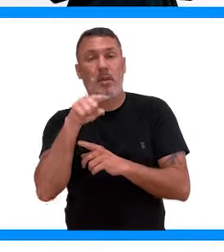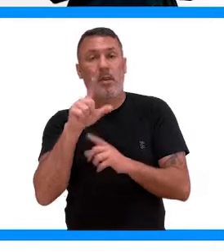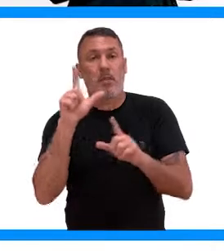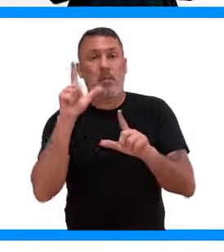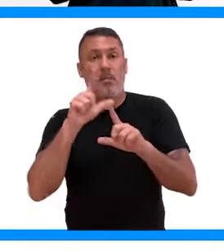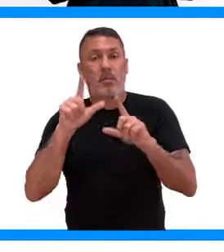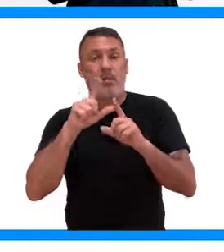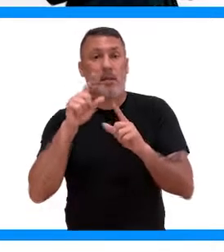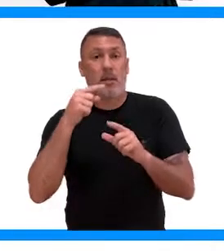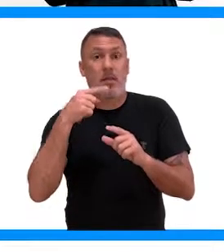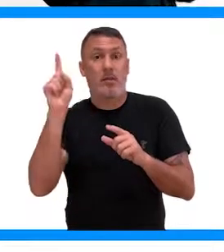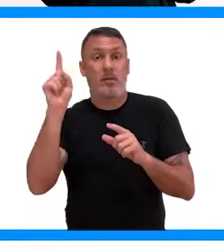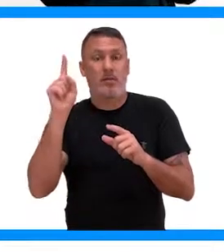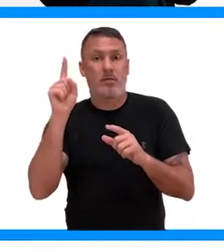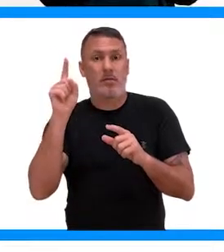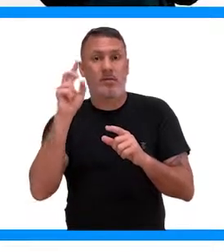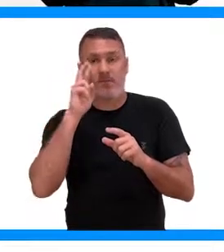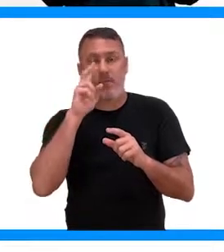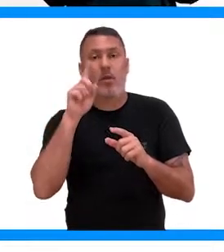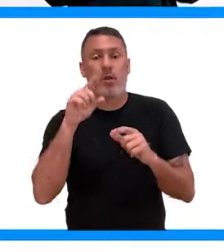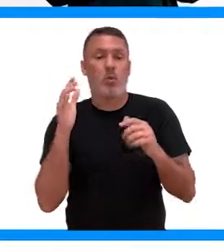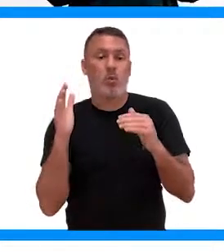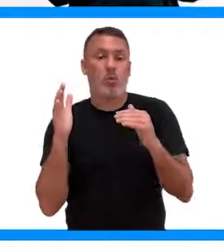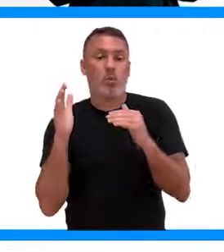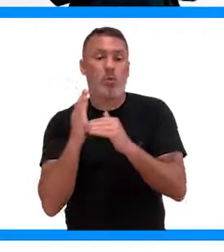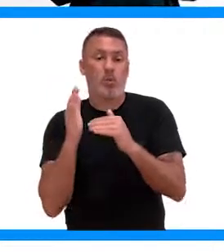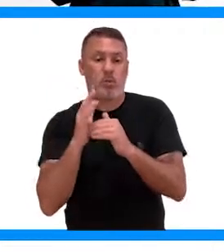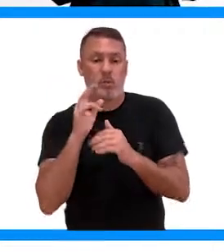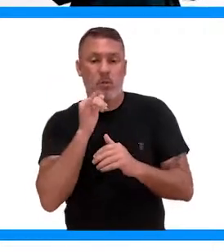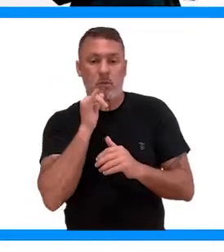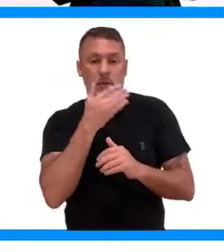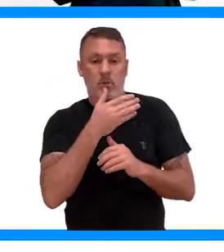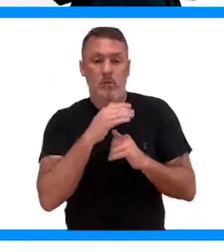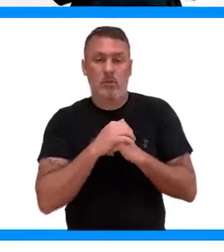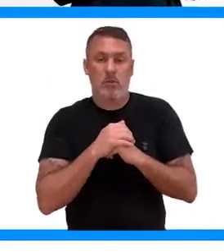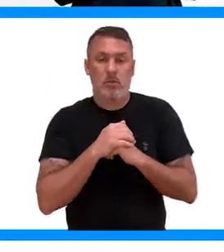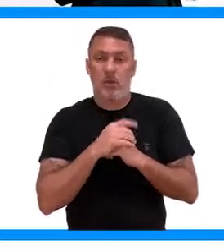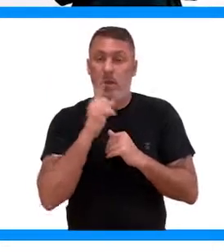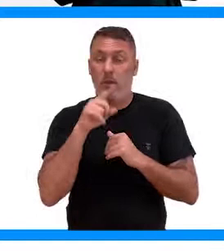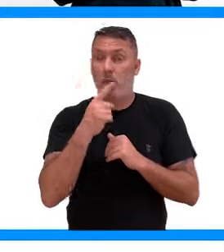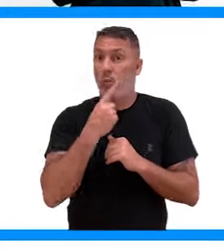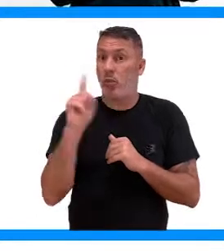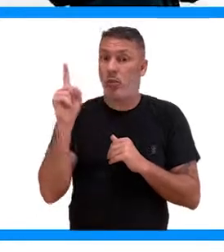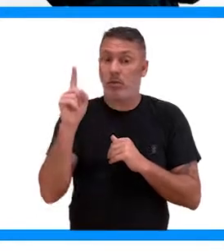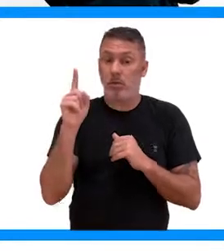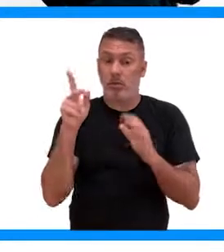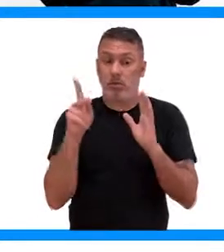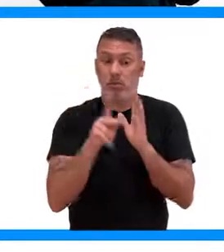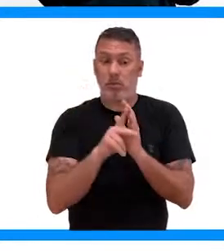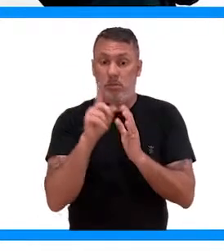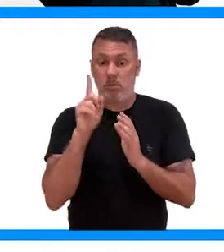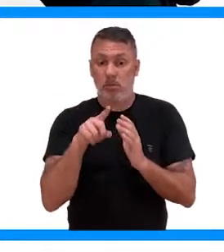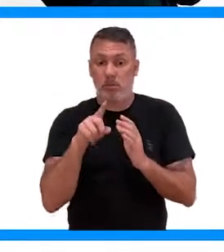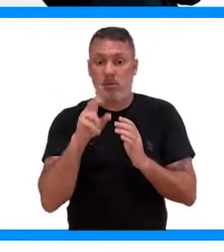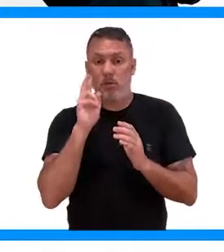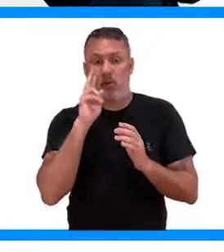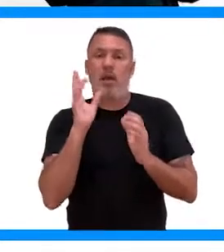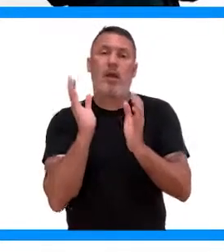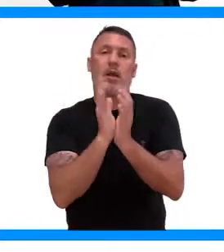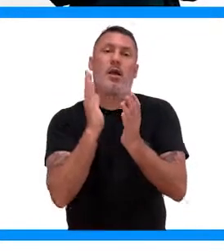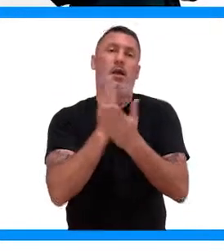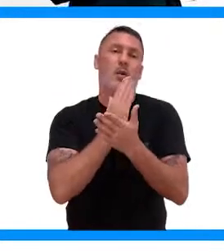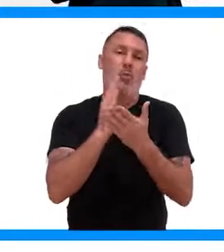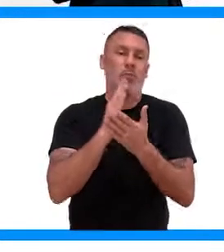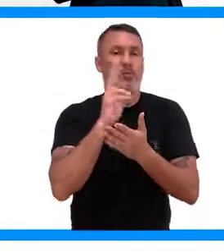a sílaba tônica é a última. Então, as palavrinhas que a última sílaba é forte serão acentuadas